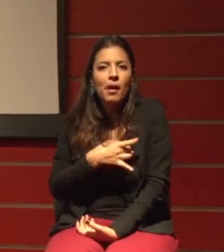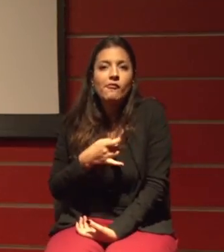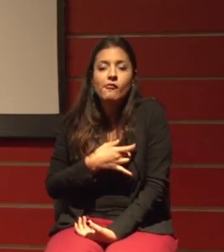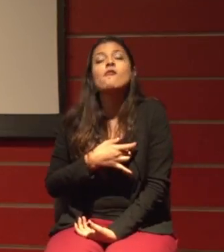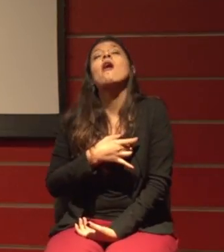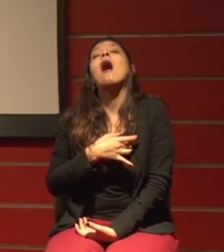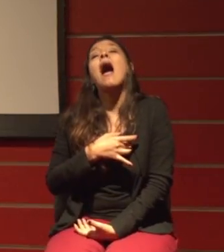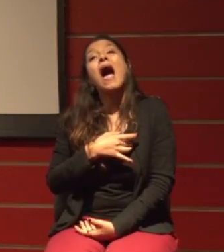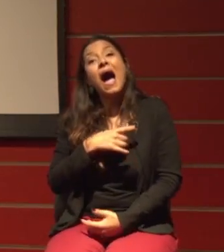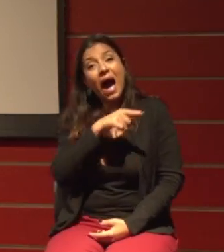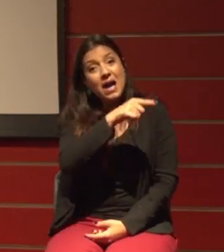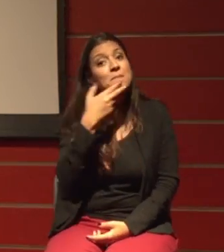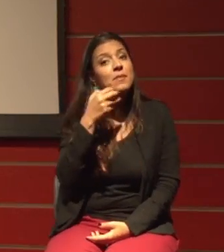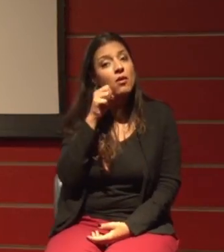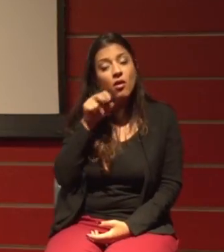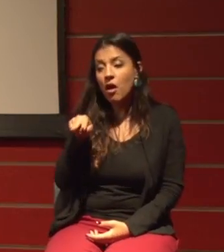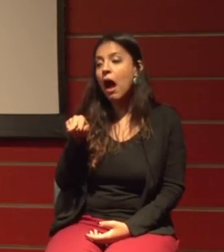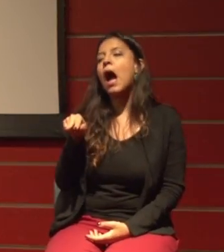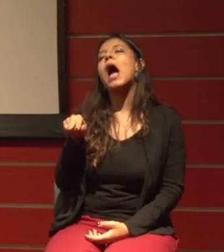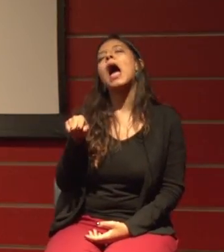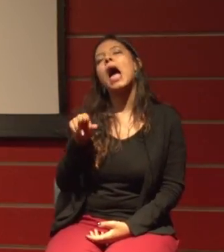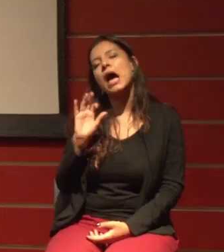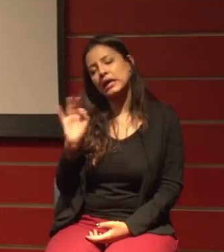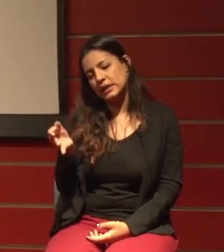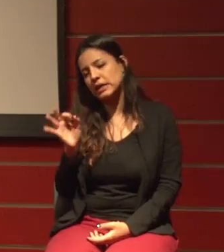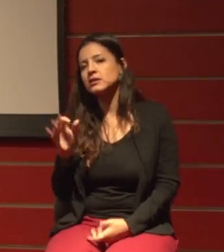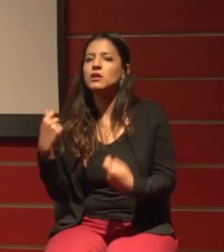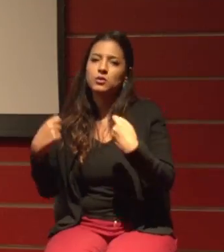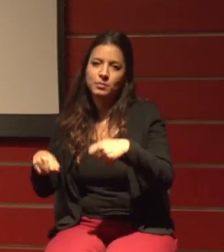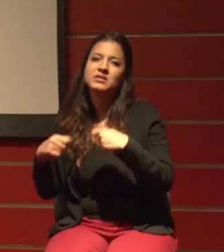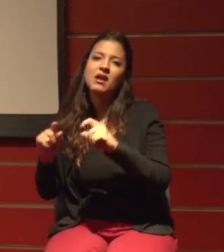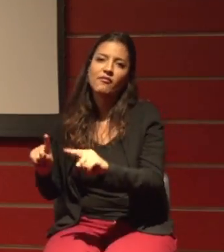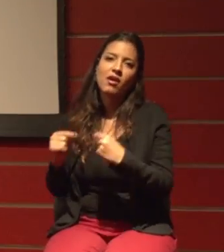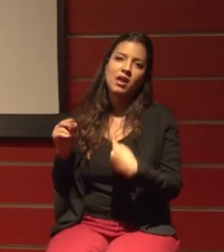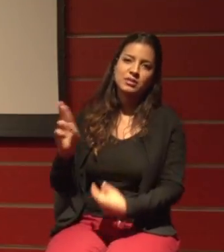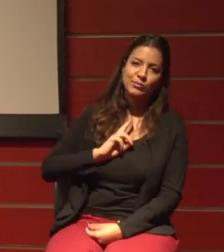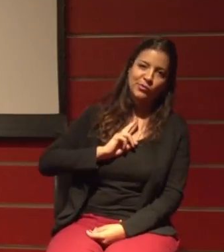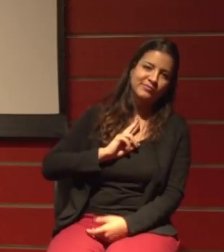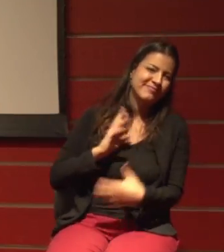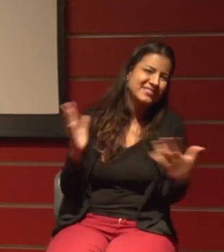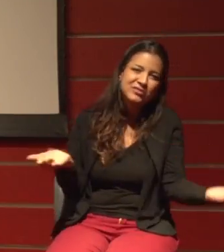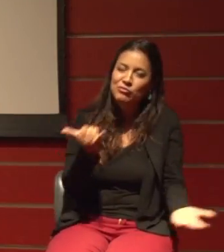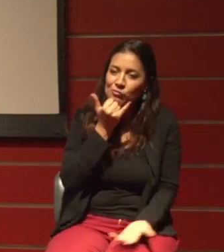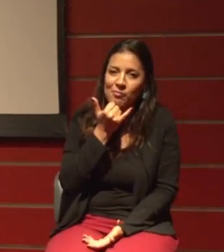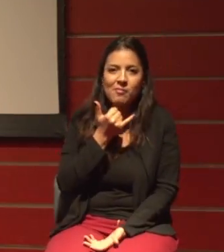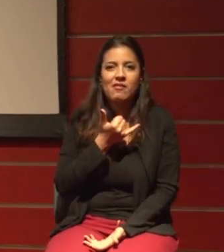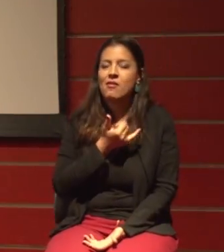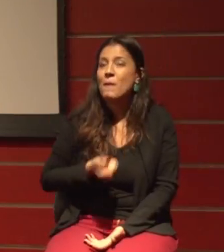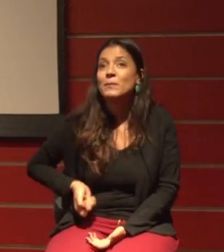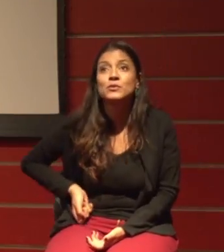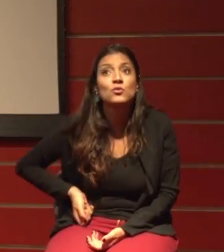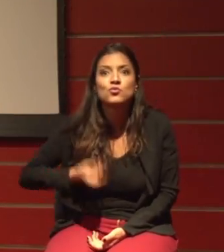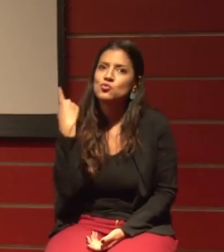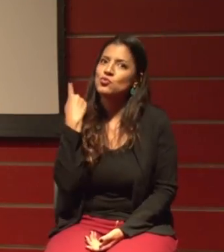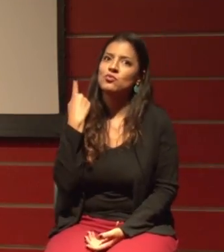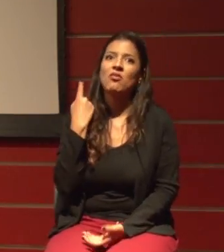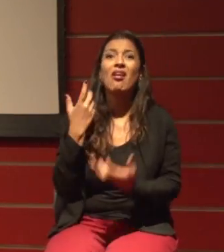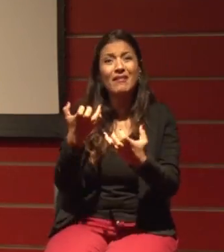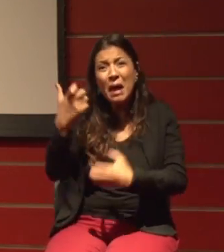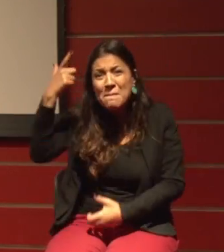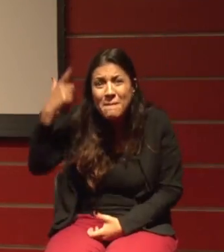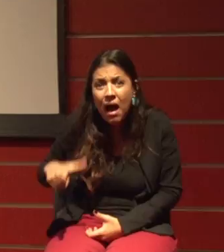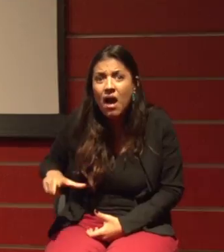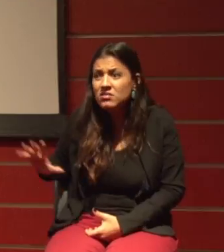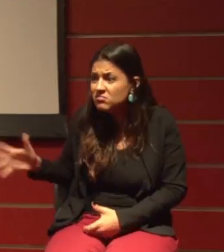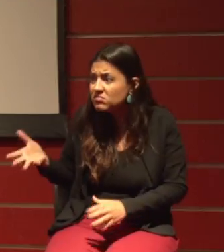o branco realmente entenda a necessidade de revidar é um absurdo ela dizer aqui que ela queria mais nuance para pra